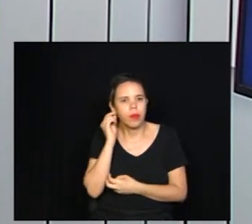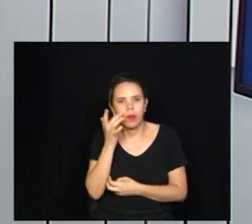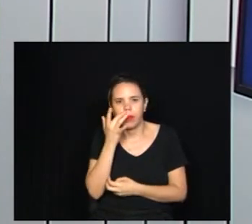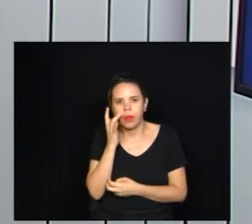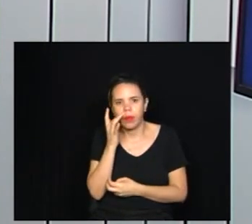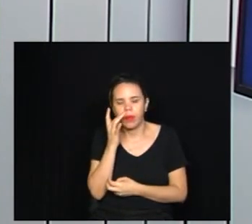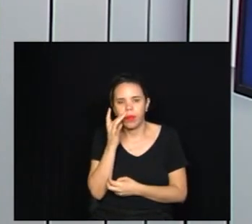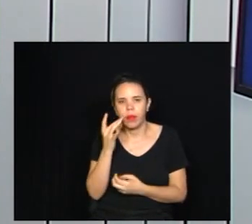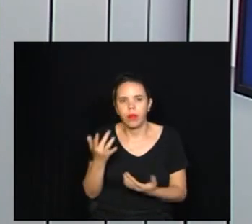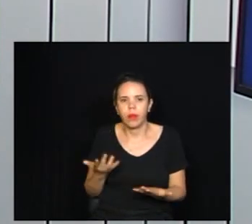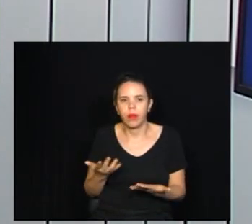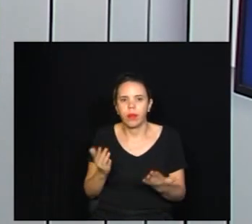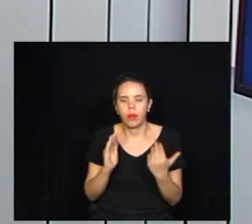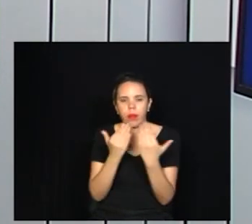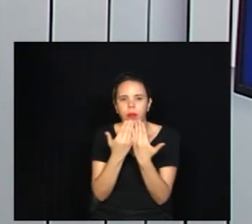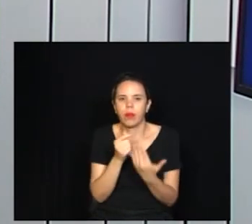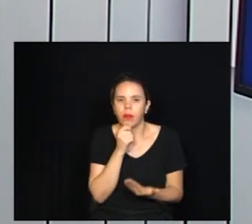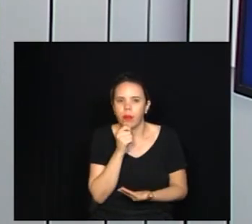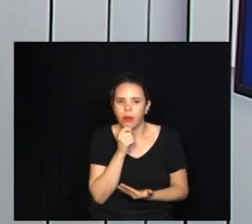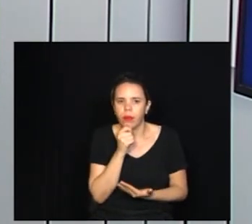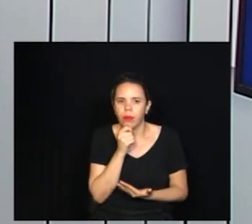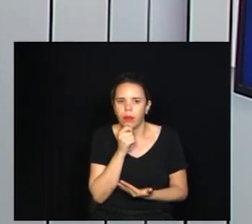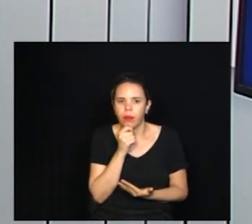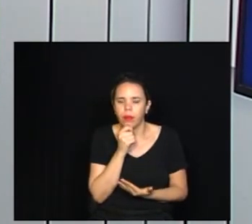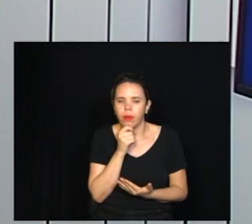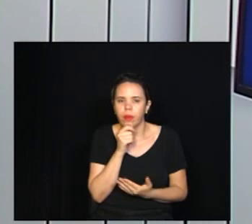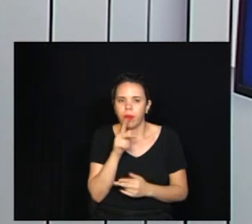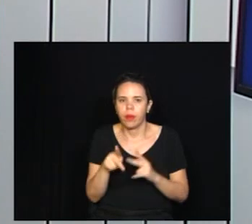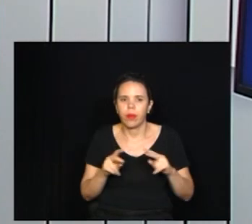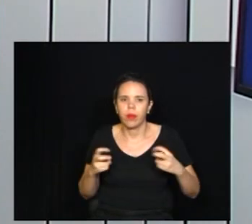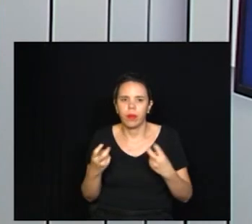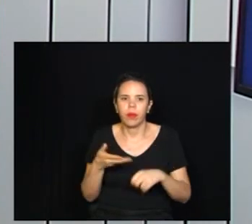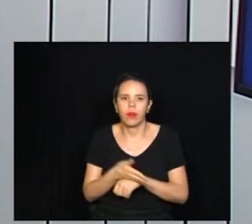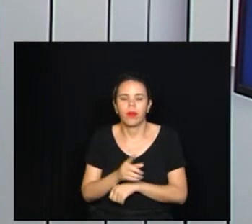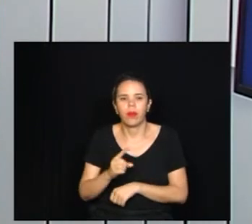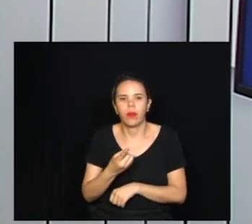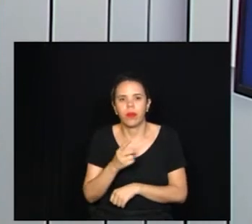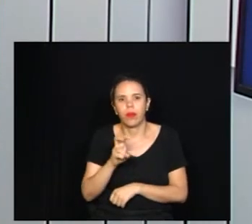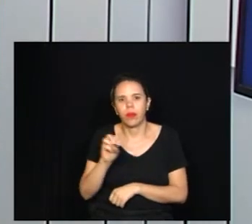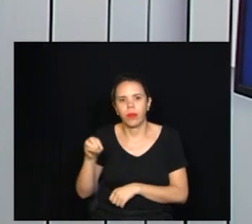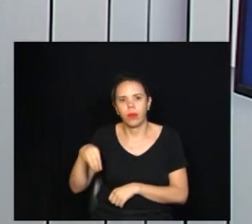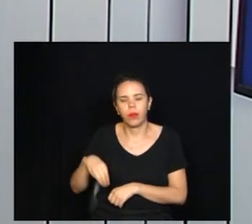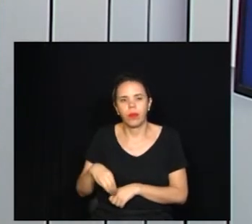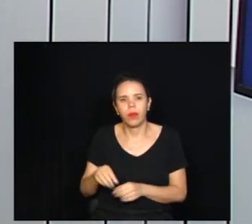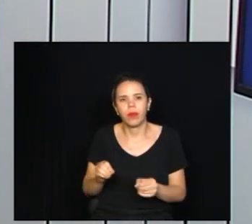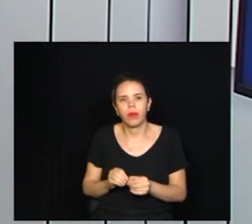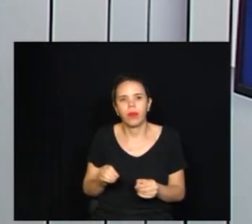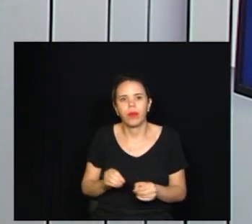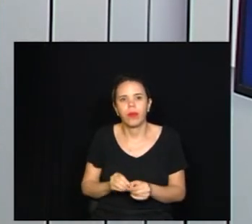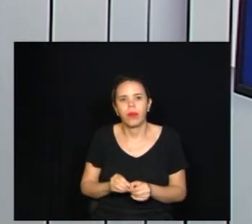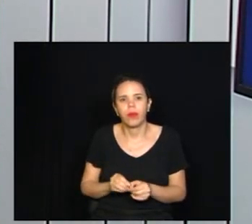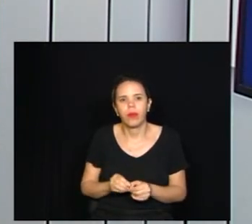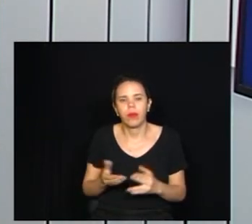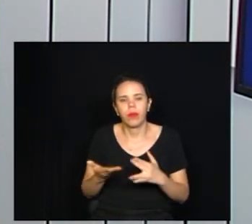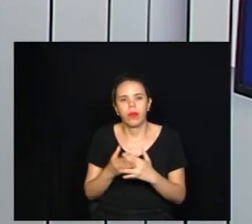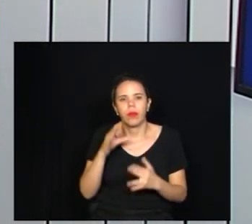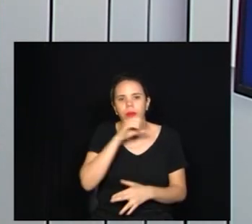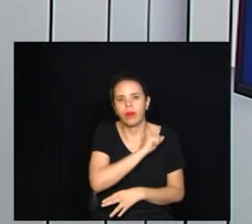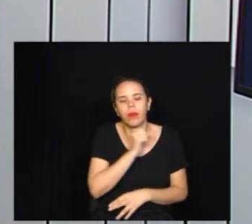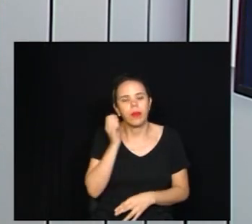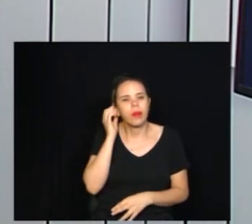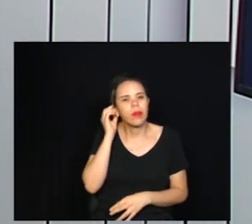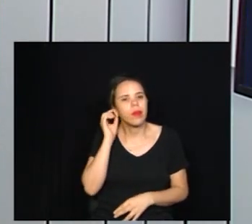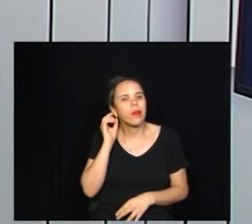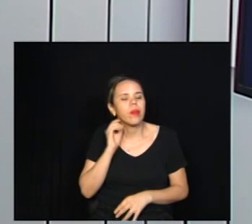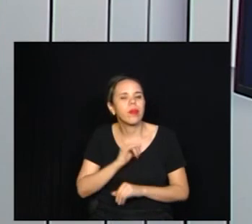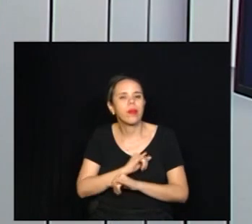Ouro, ainda com os portões fechados aos torcedores. 1h50, vamos fazer o seguinte, intervalo rapidinho aqui